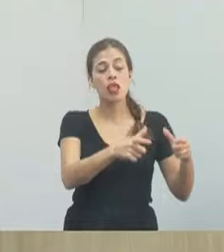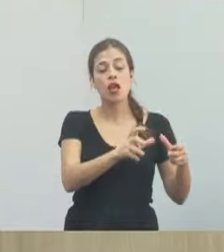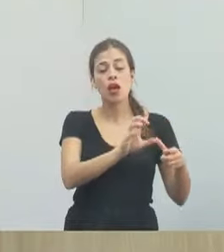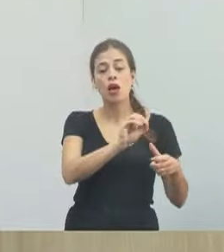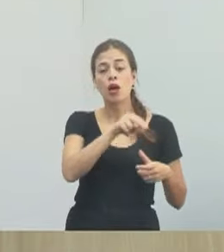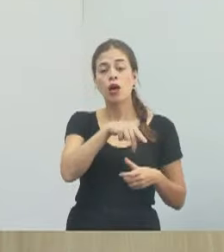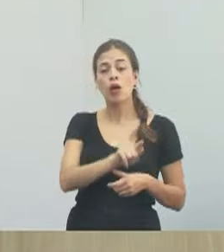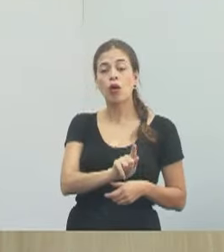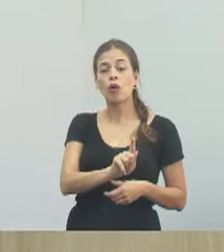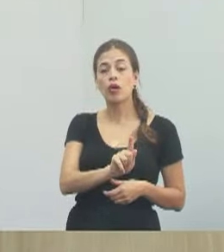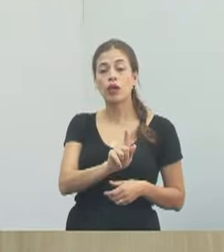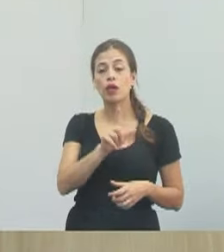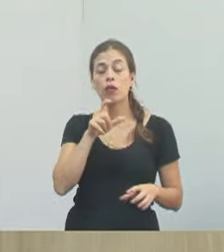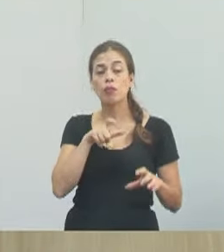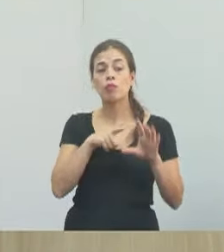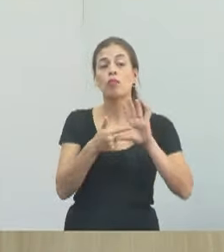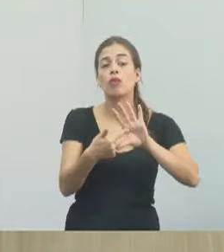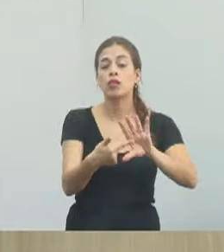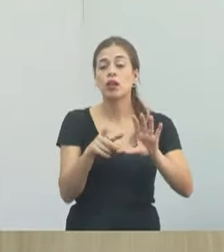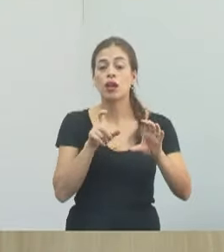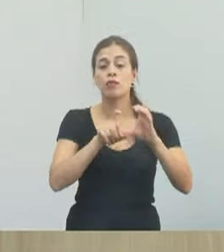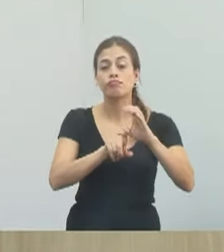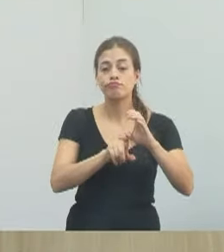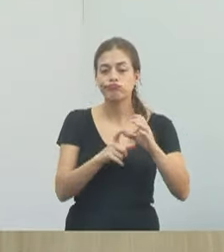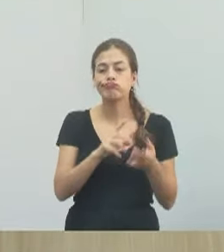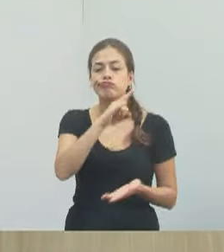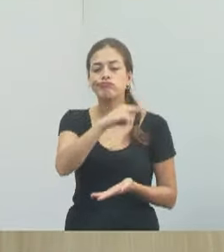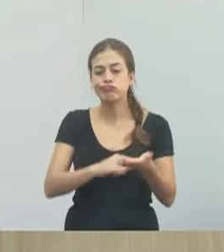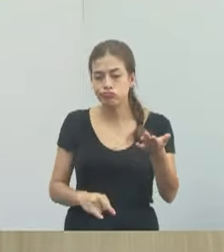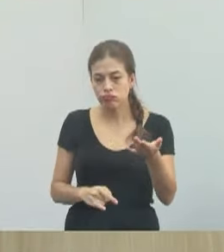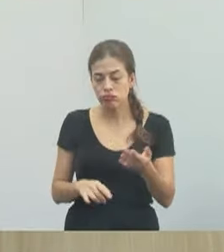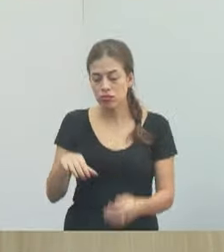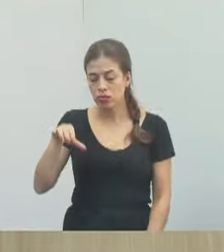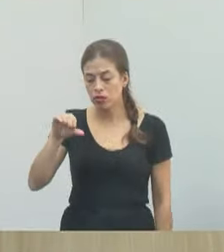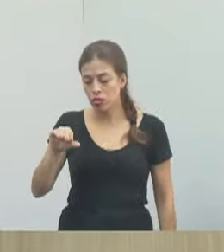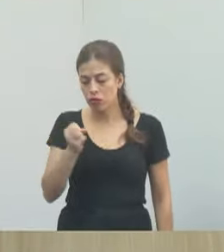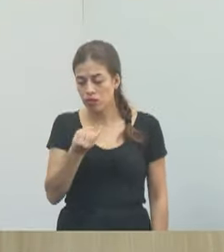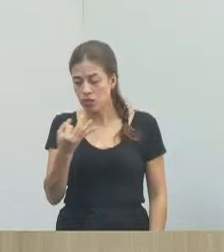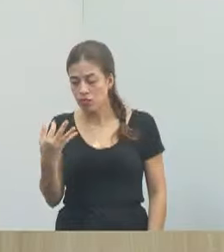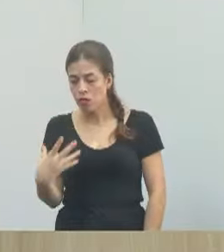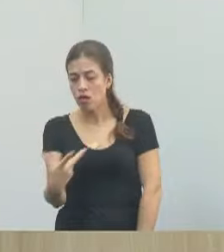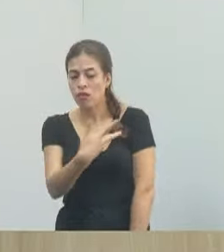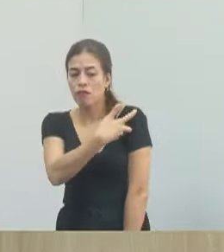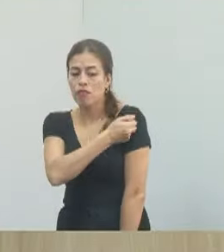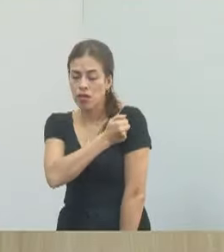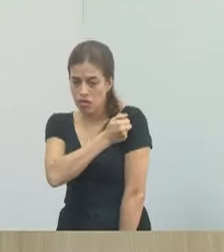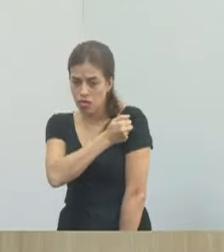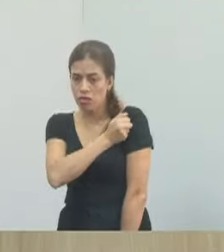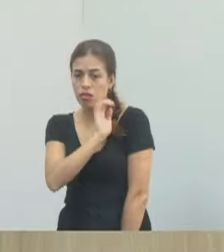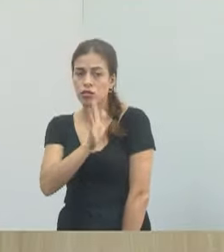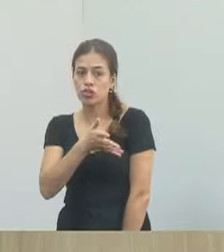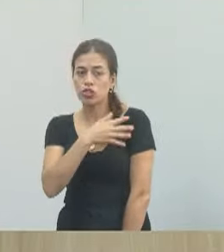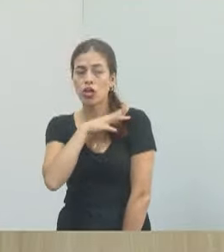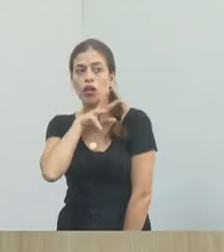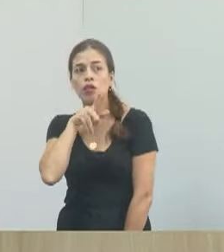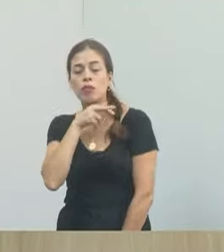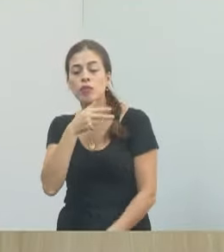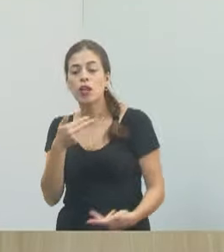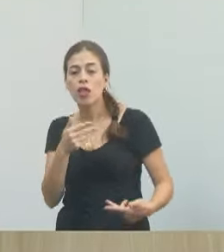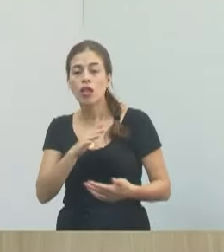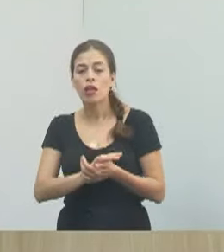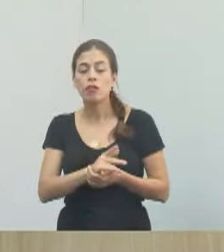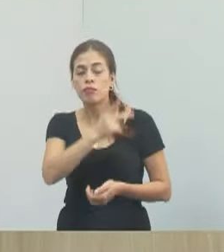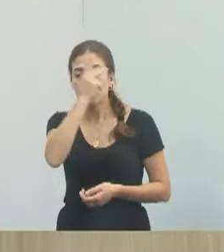anexados os documentos no quantas vacinas já foram aplicadas em animais de tutores de